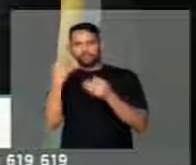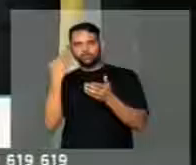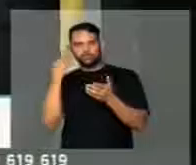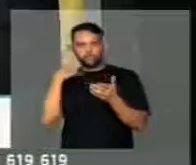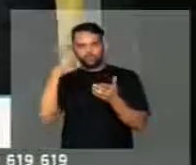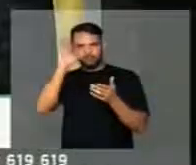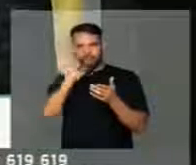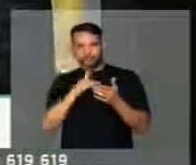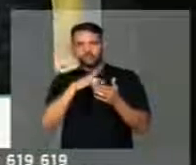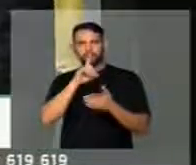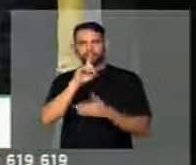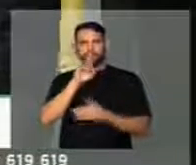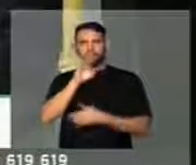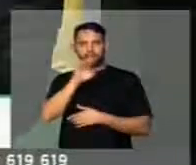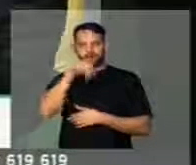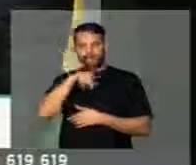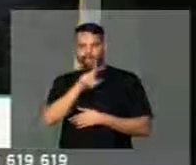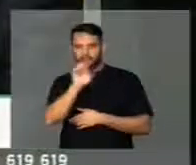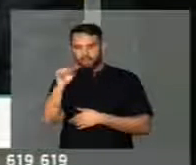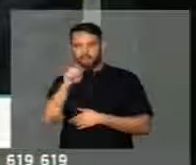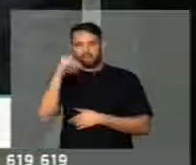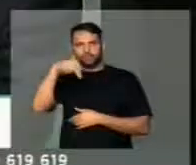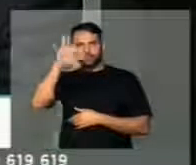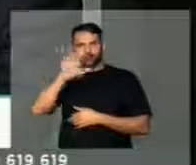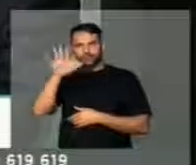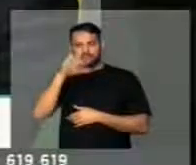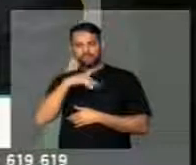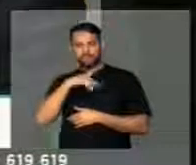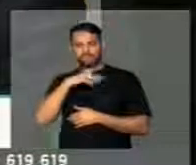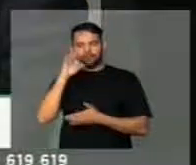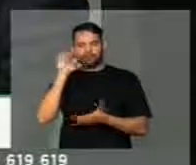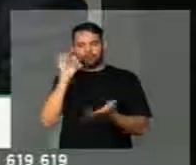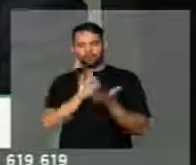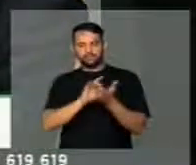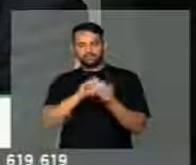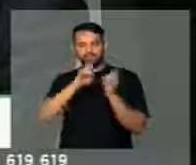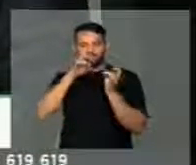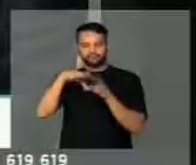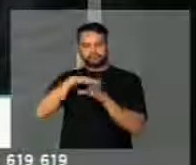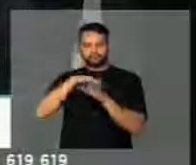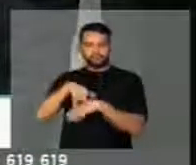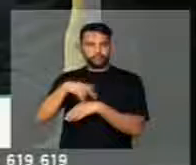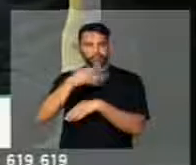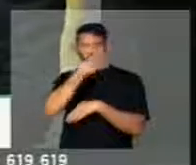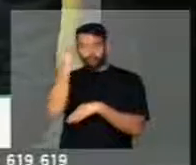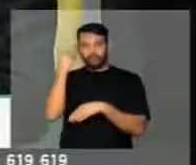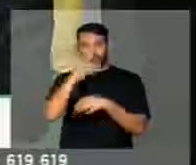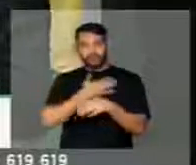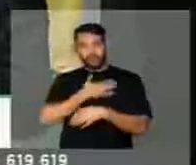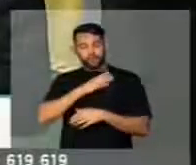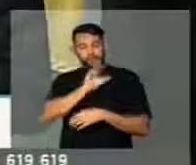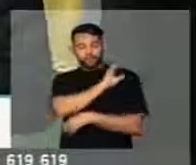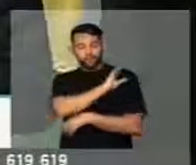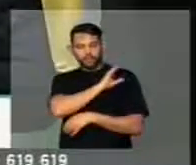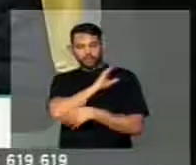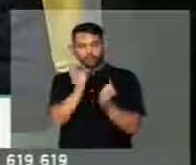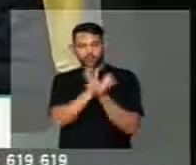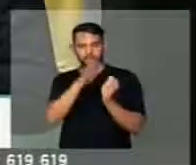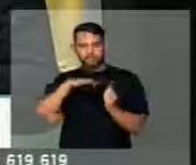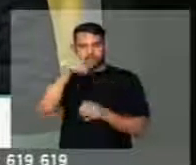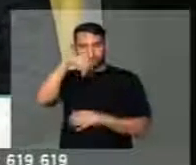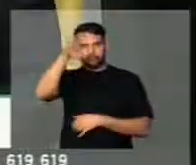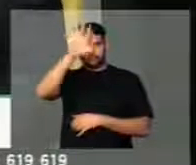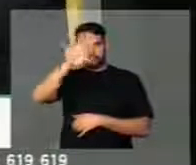no BNDES, o Nordeste é altamente excluído. E eu, como coordenador da bancada